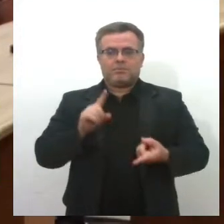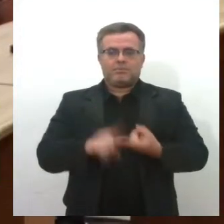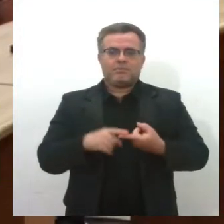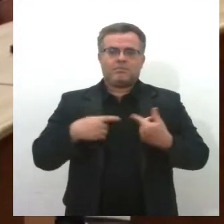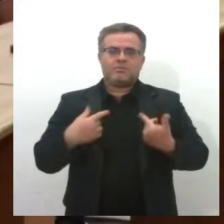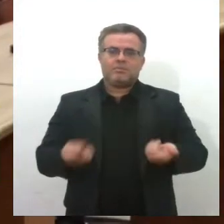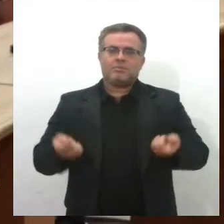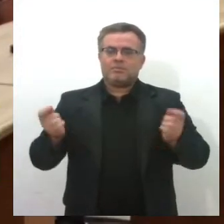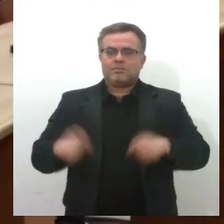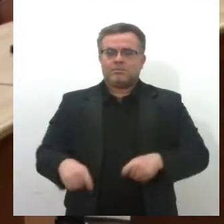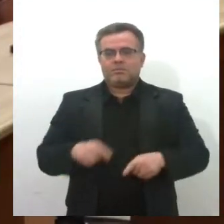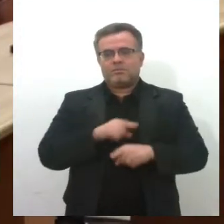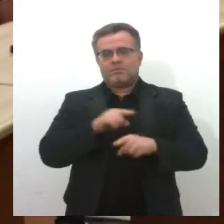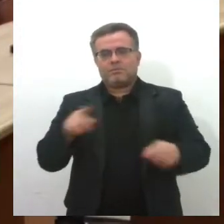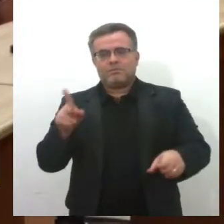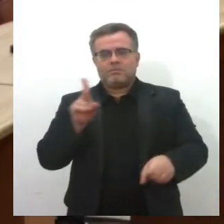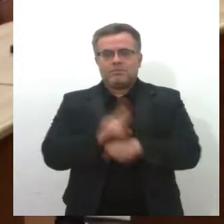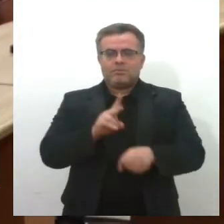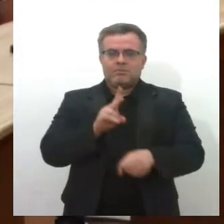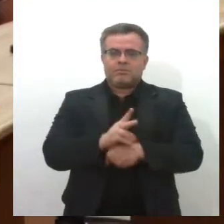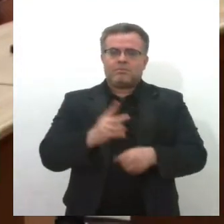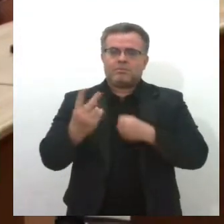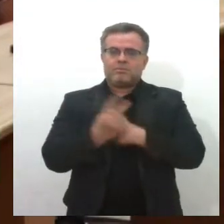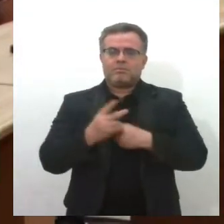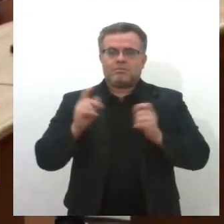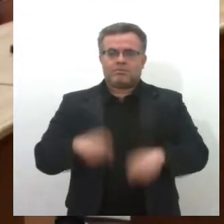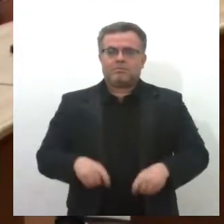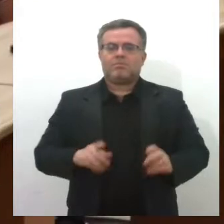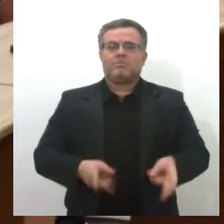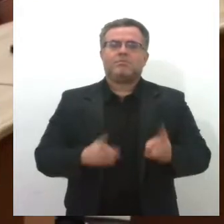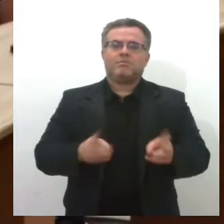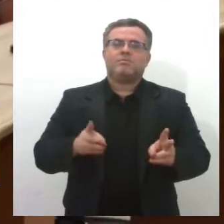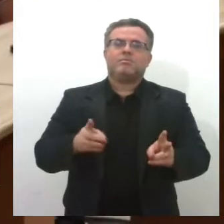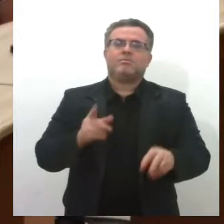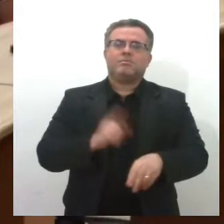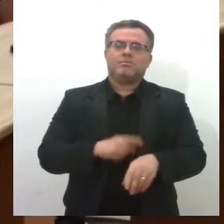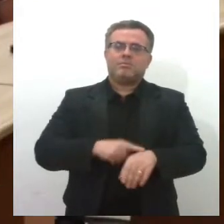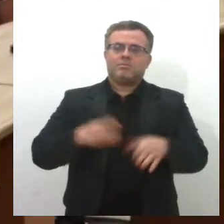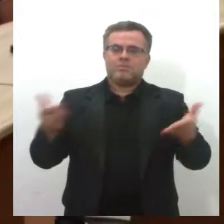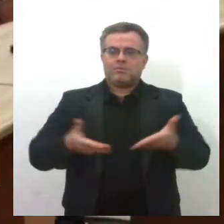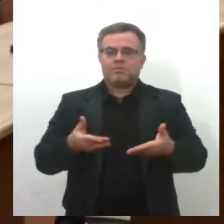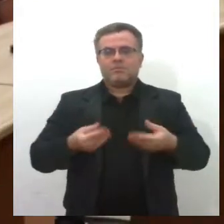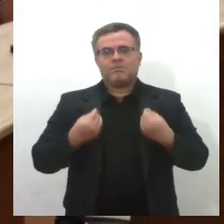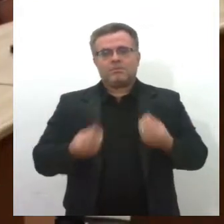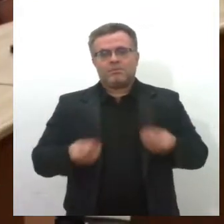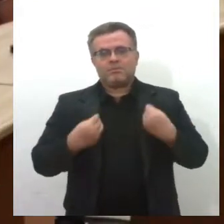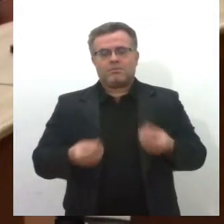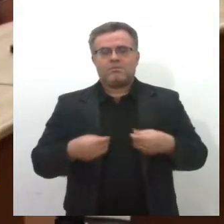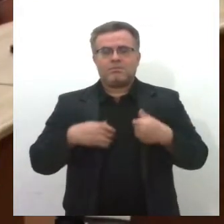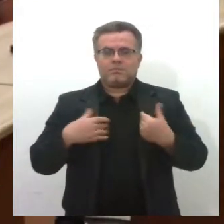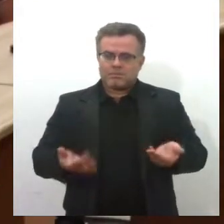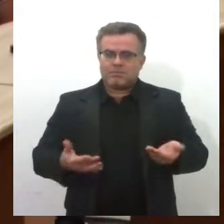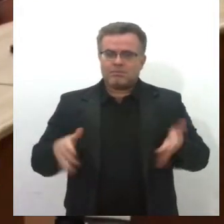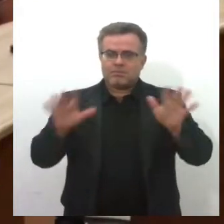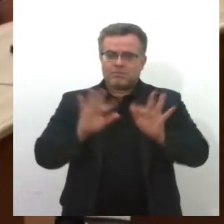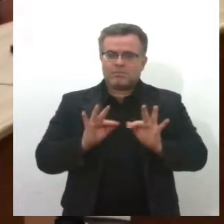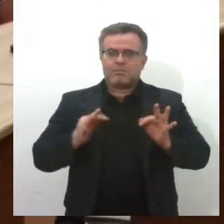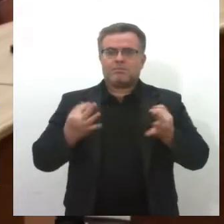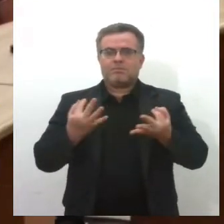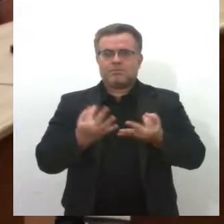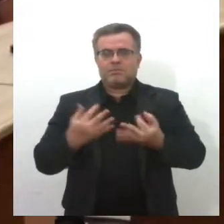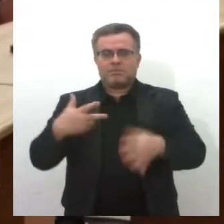não ficarem desprotegidas, para que a gente tenha realmente o Estado, essa população e é a família